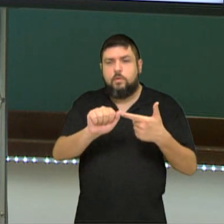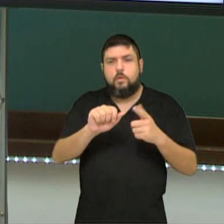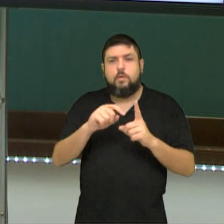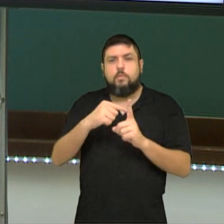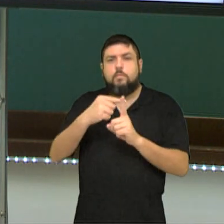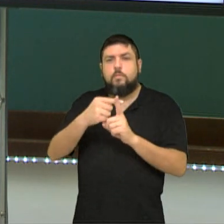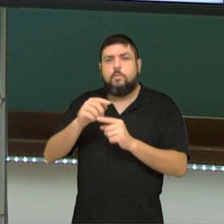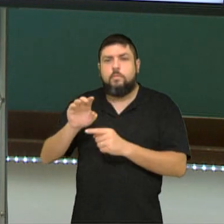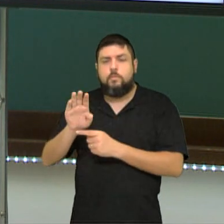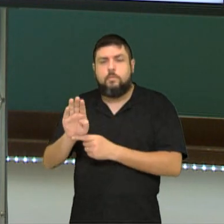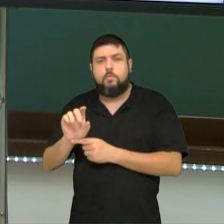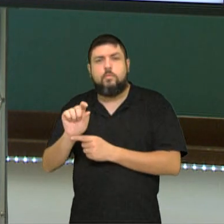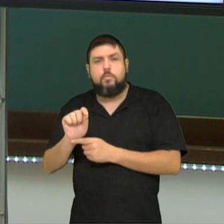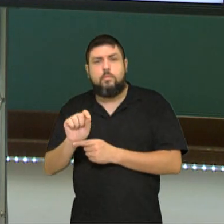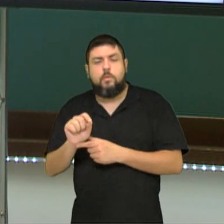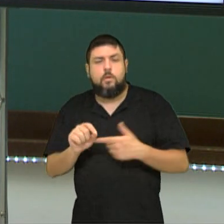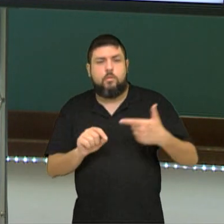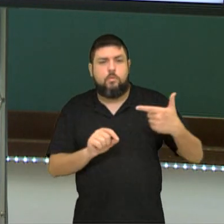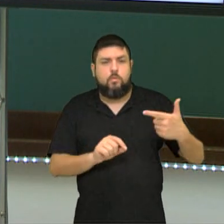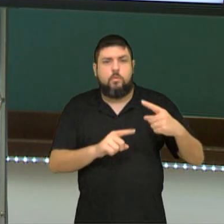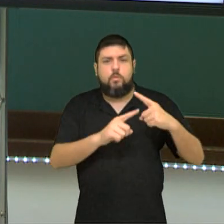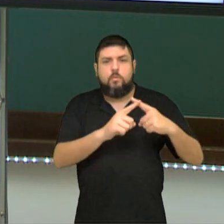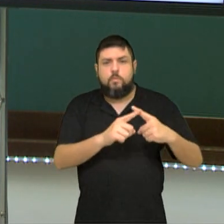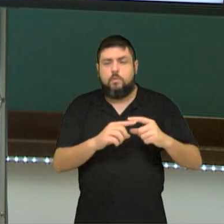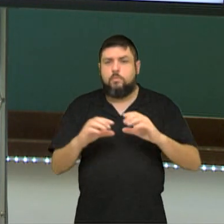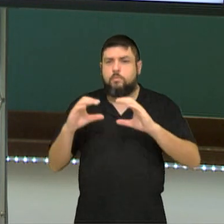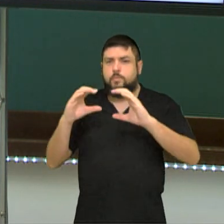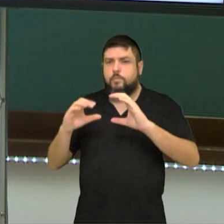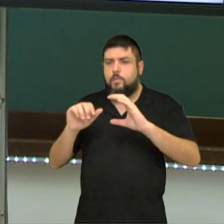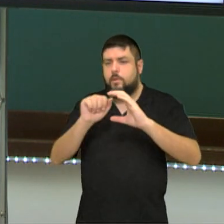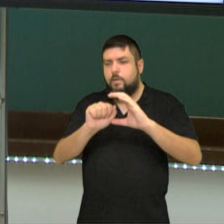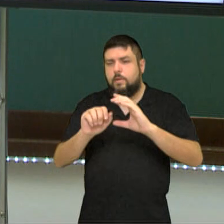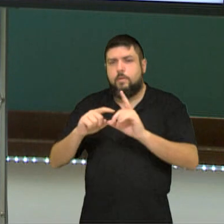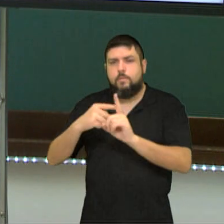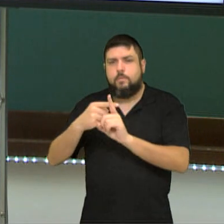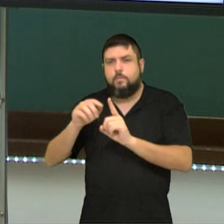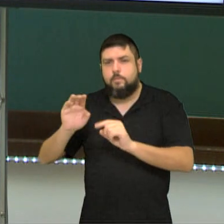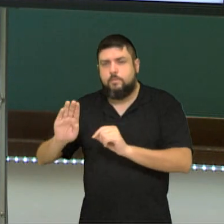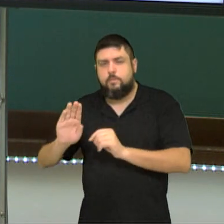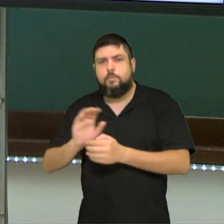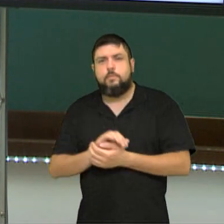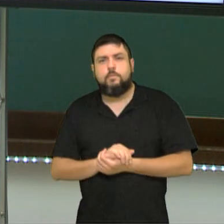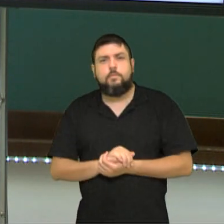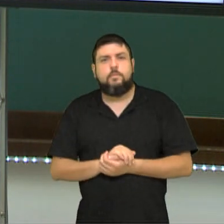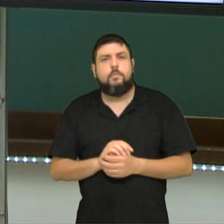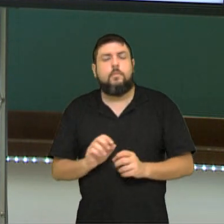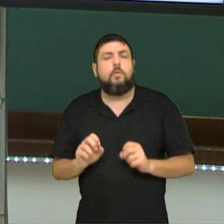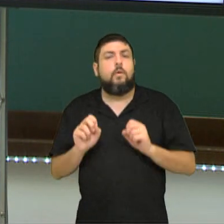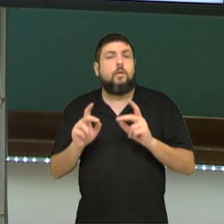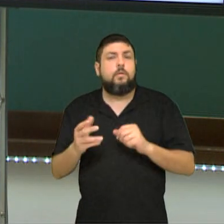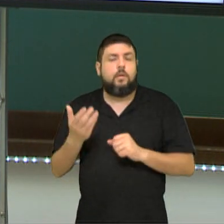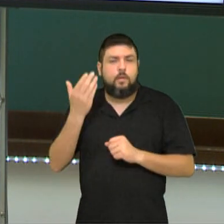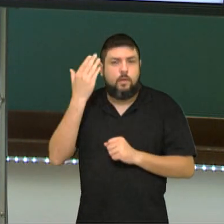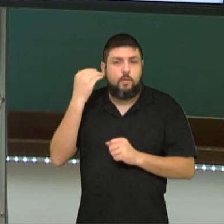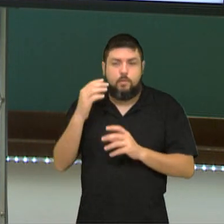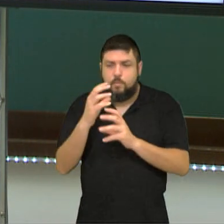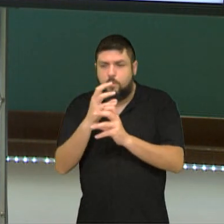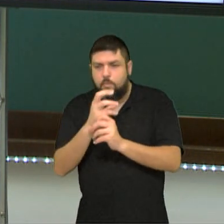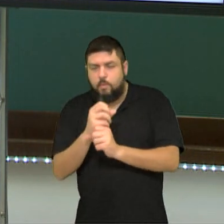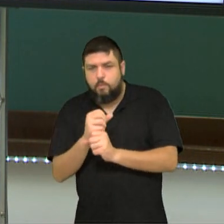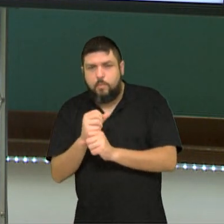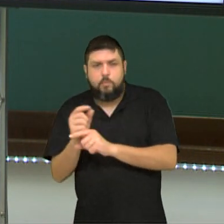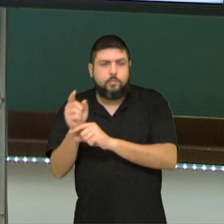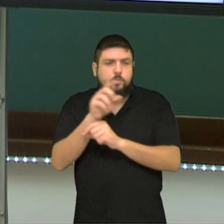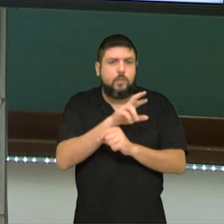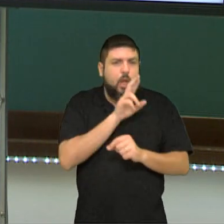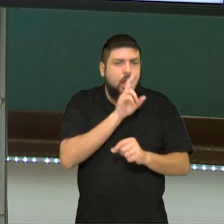2 vezes, entre parênteses, a mais b. Viu só? Você antes tinha a conta e chegava na resposta. Agora você tem a resposta e chega na